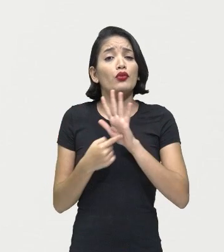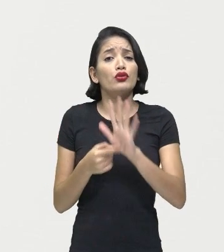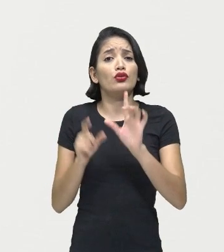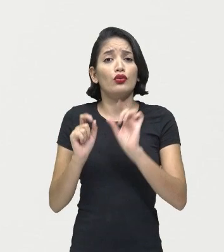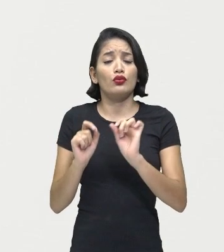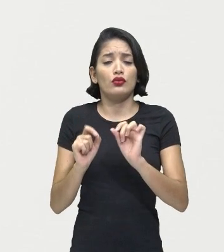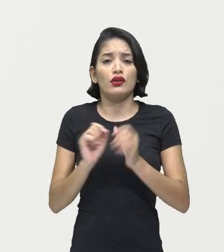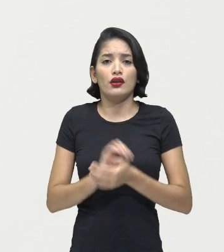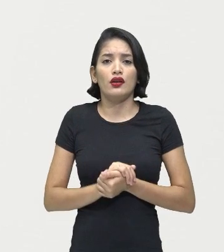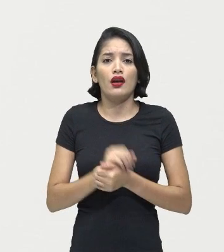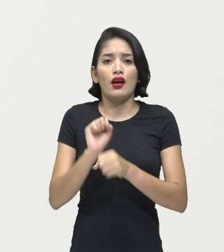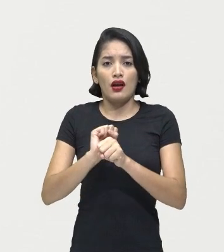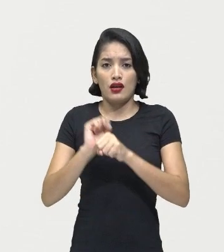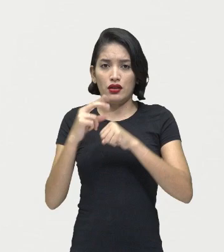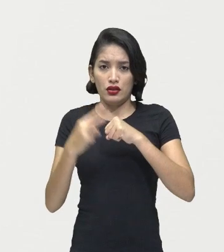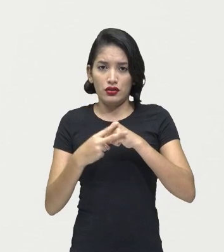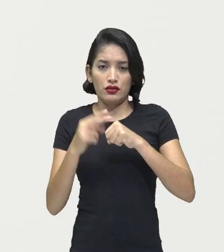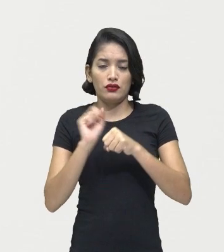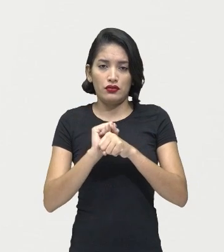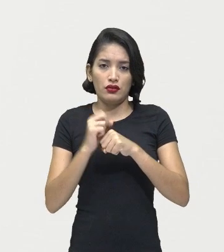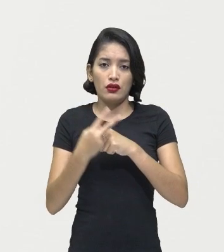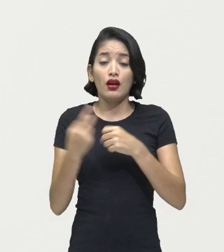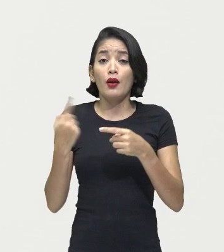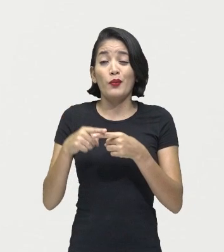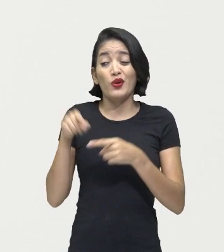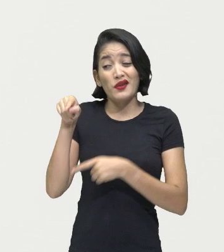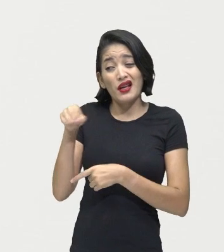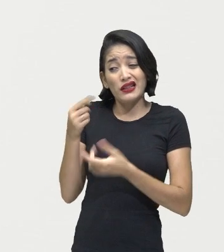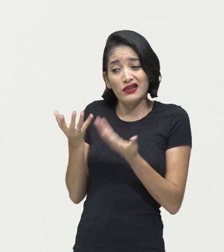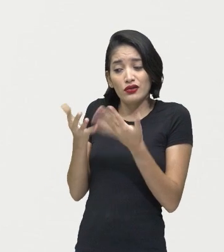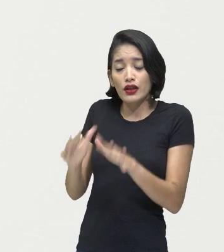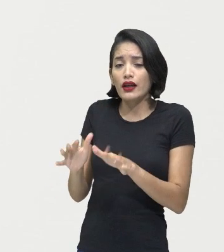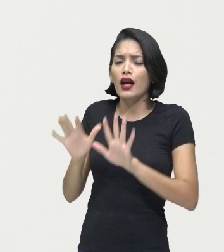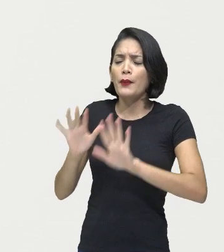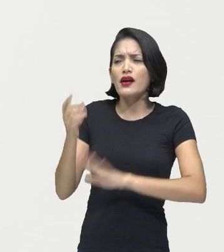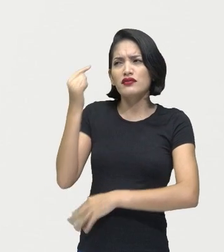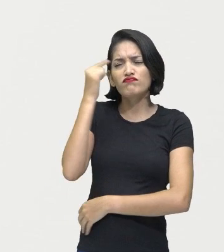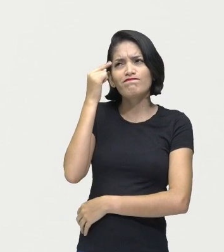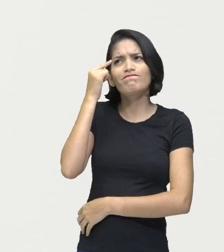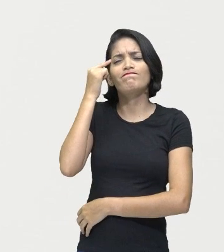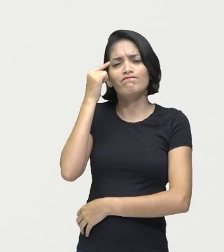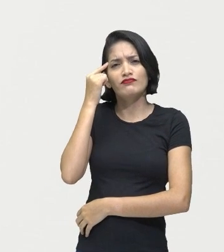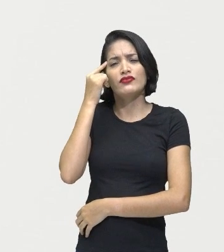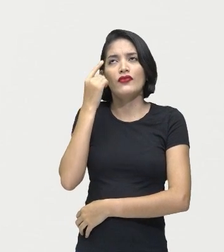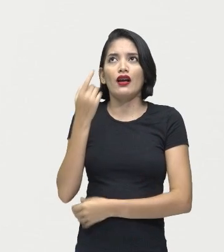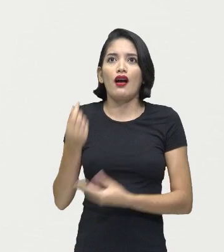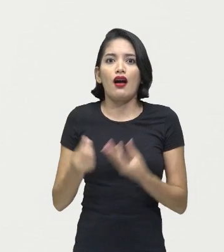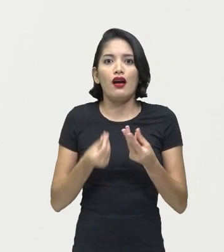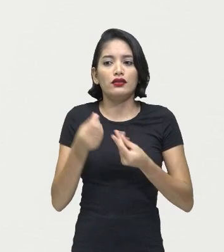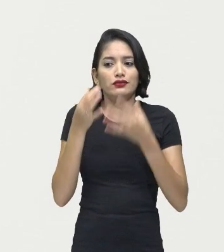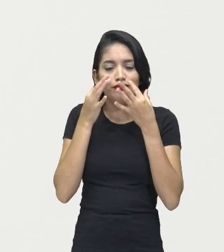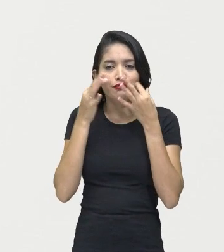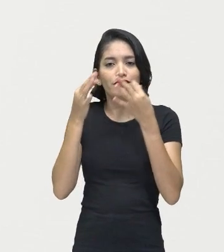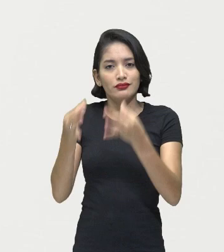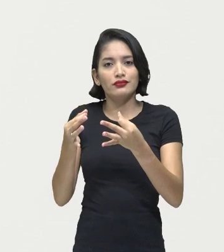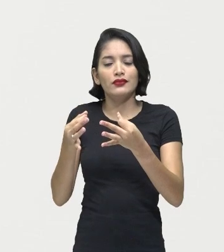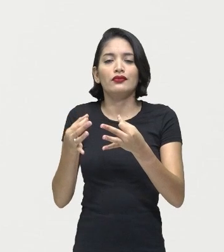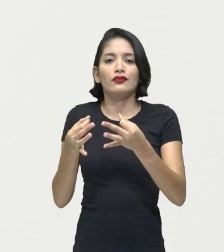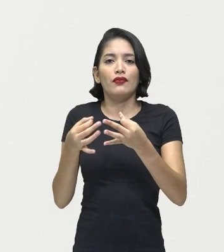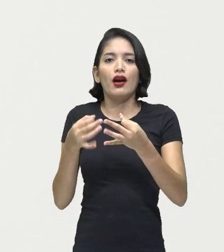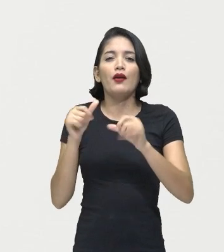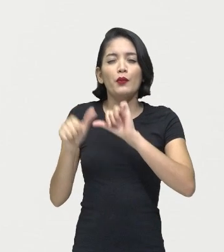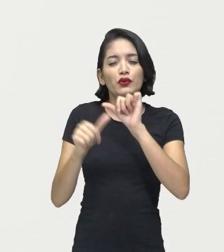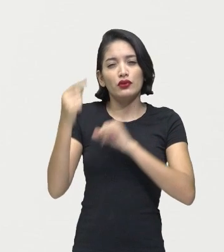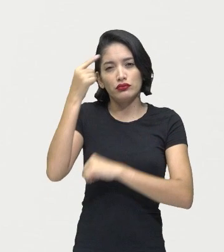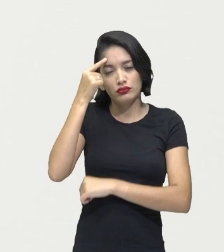de adversidade, né? Porque ele ia recusar, só que ele pensou bem e disse, não, alguma coisa me chamou a atenção, aí ele mudou